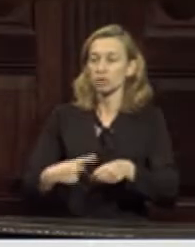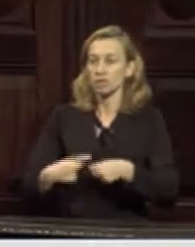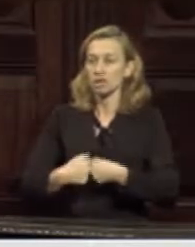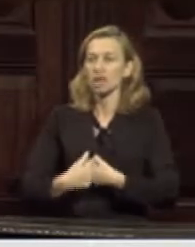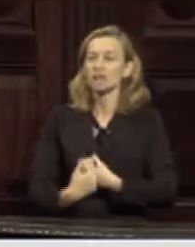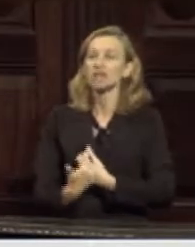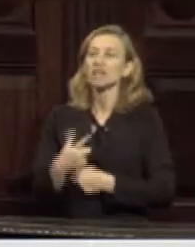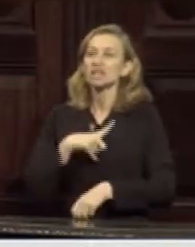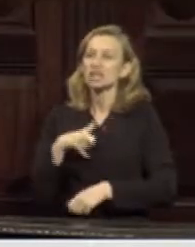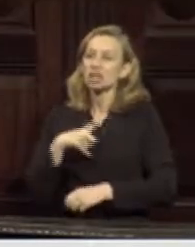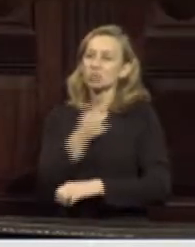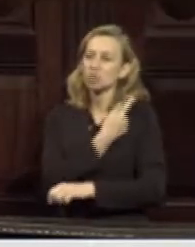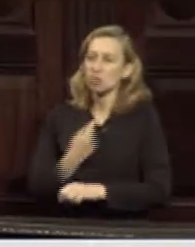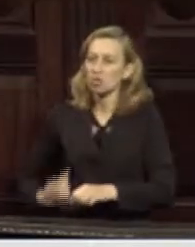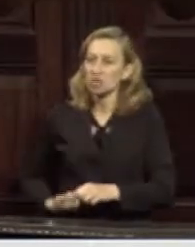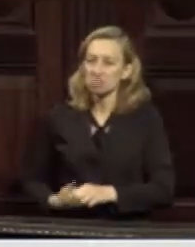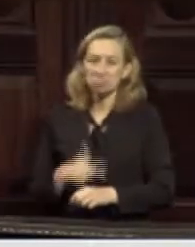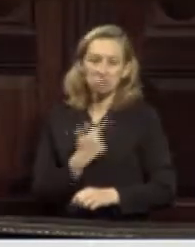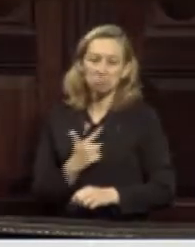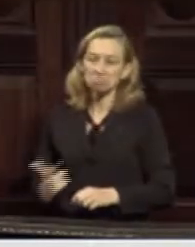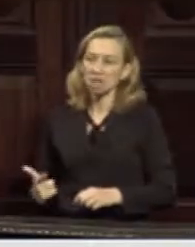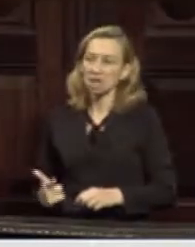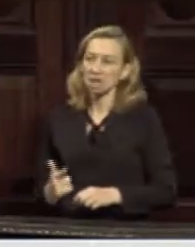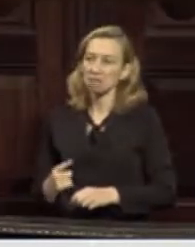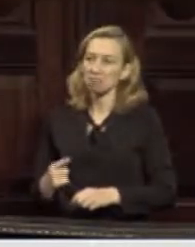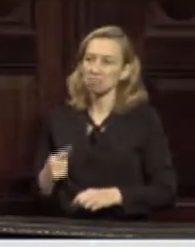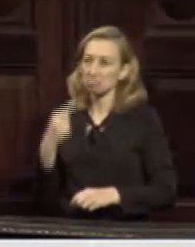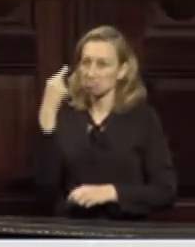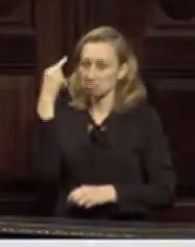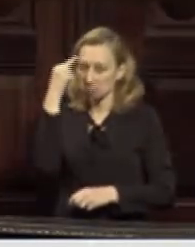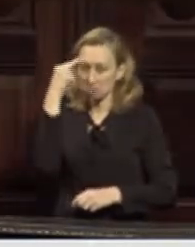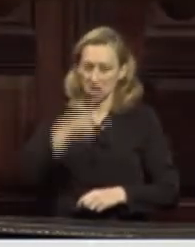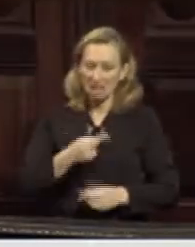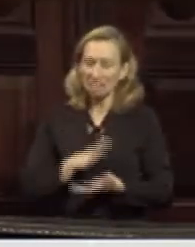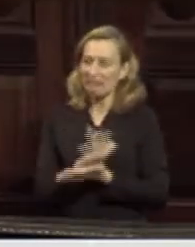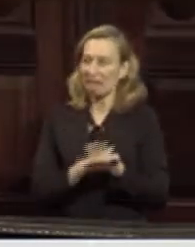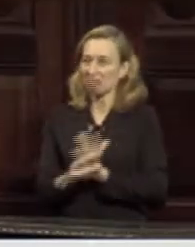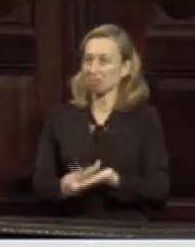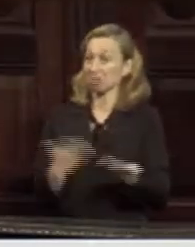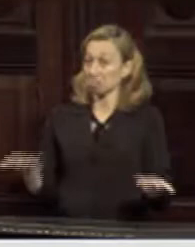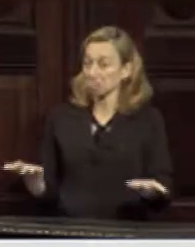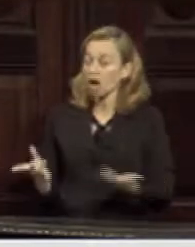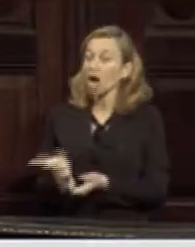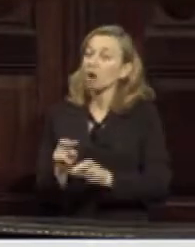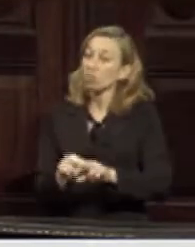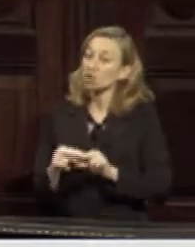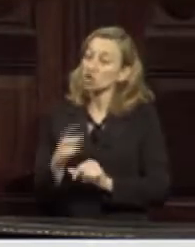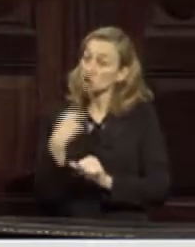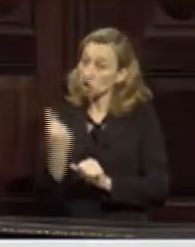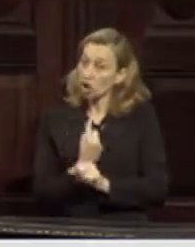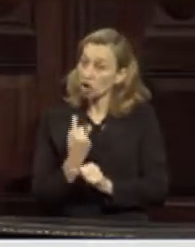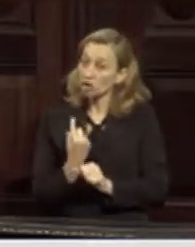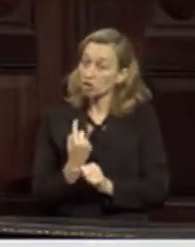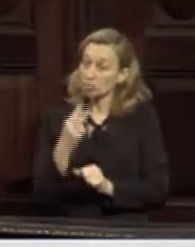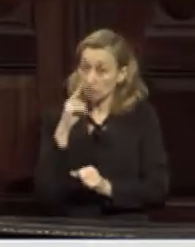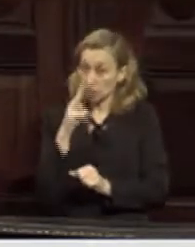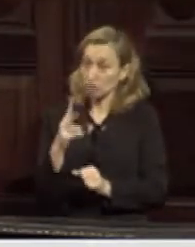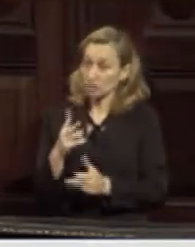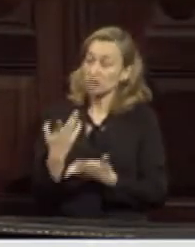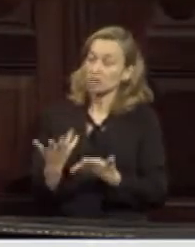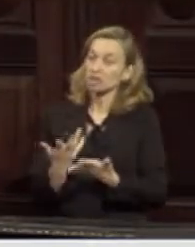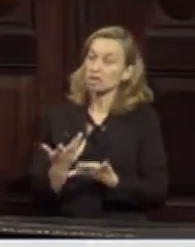sem autoridade política e moral para defender os interesses do Rio de Janeiro. Por isso nós somos a resistência. Na